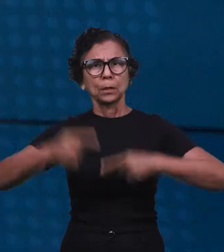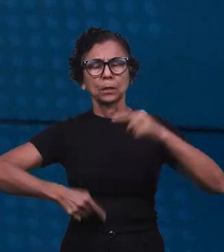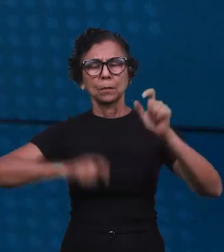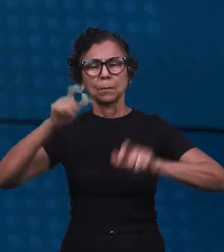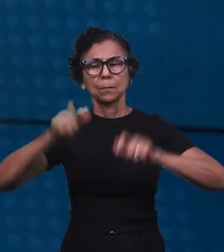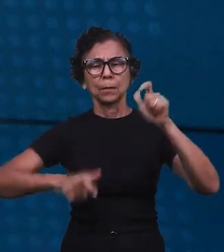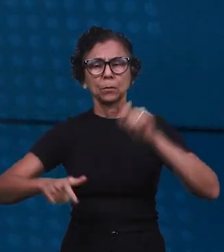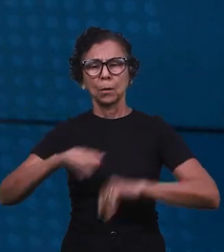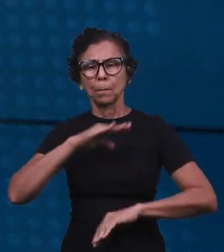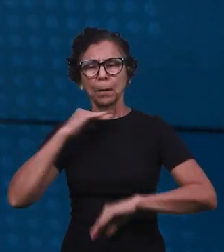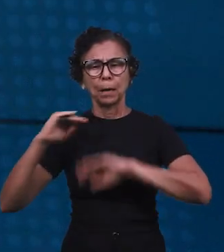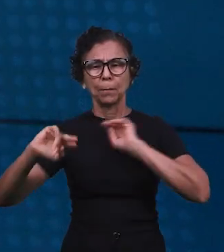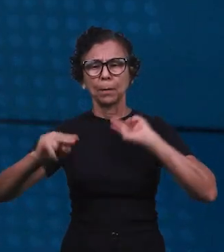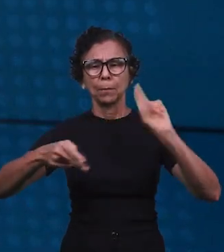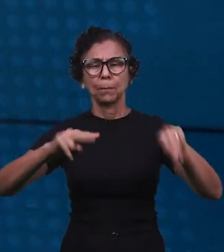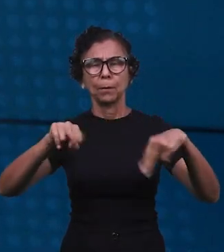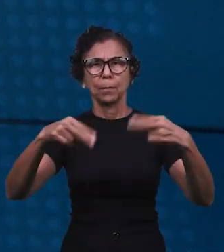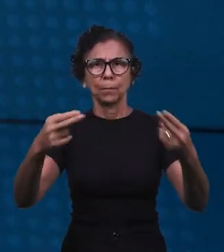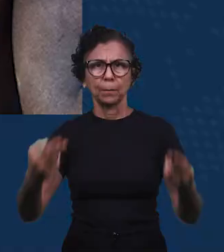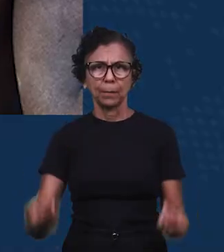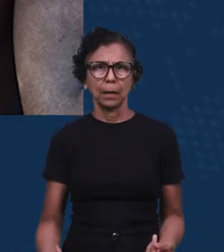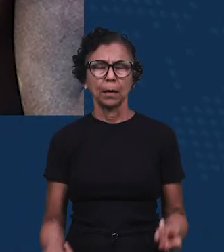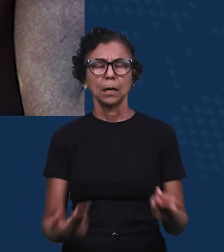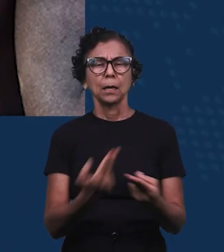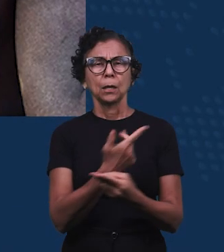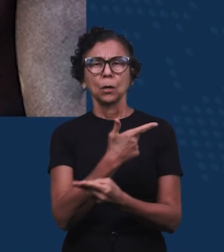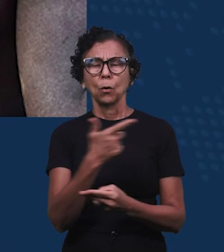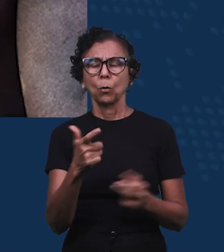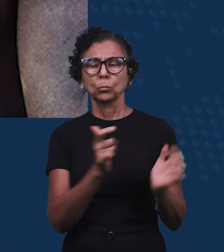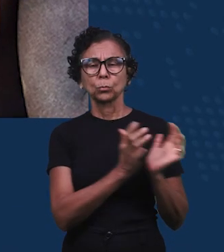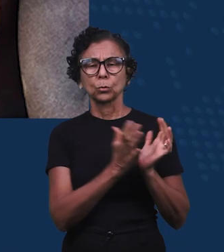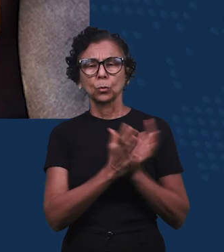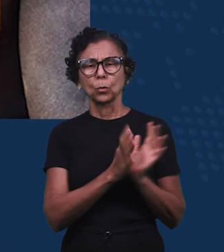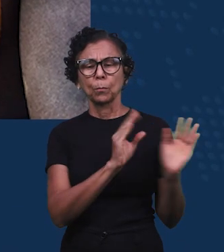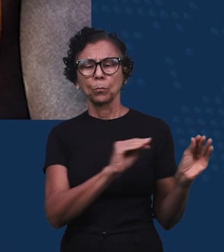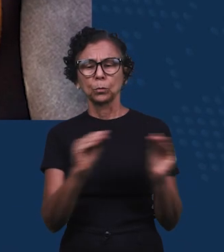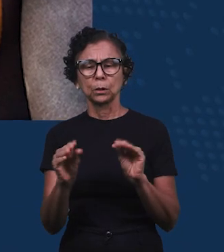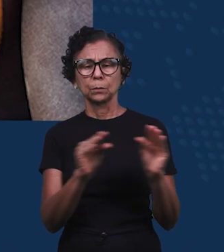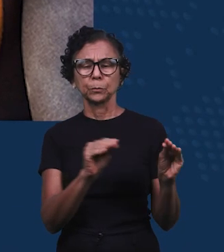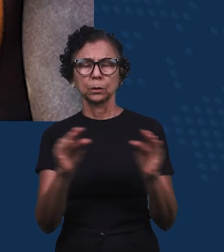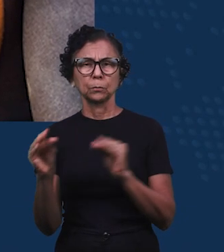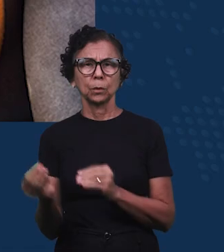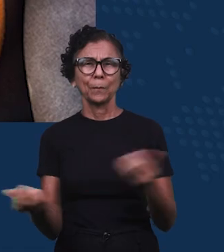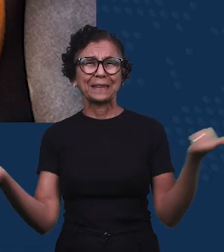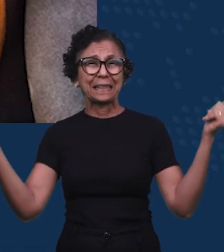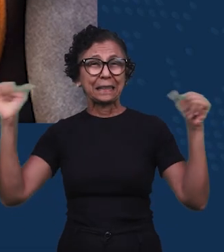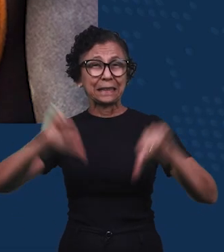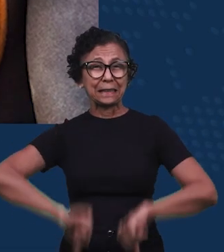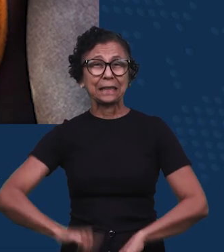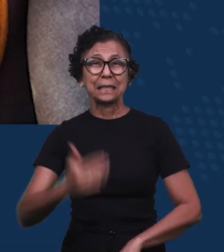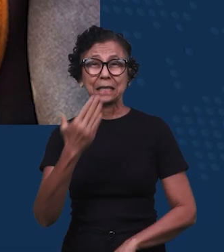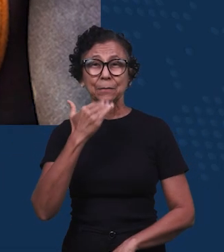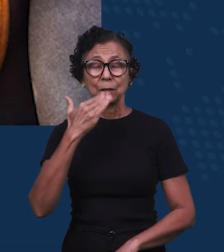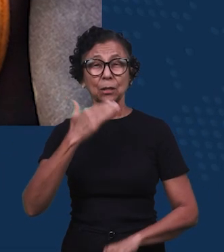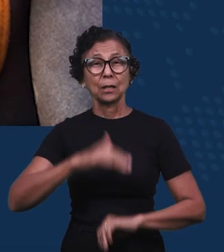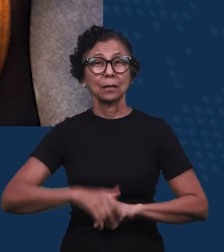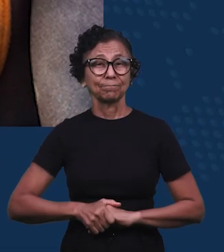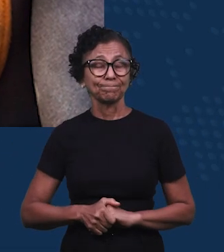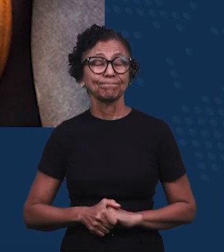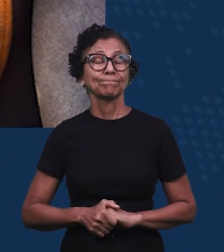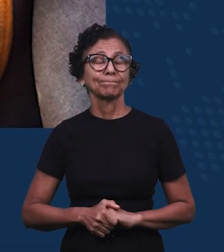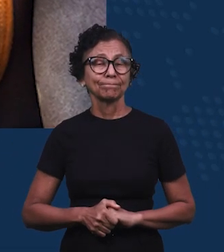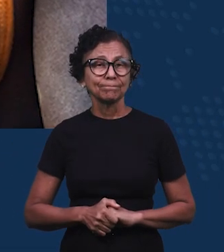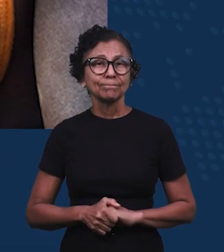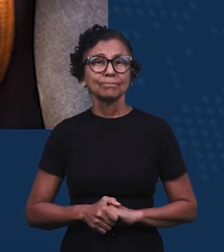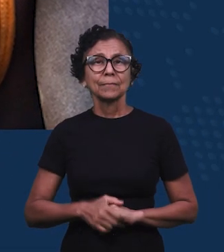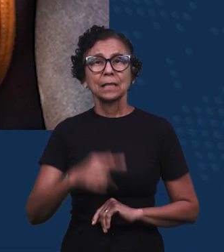pessoas e deslocado milhões de outras. O país enfrenta uma das piores crises alimentares de sua história recente, com mais